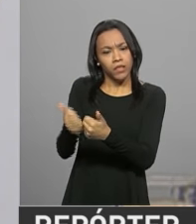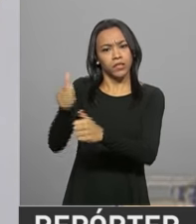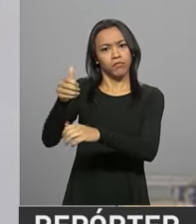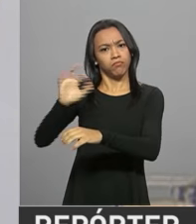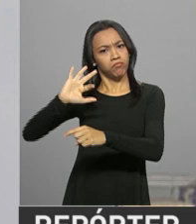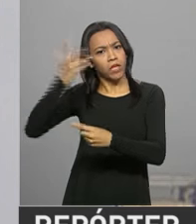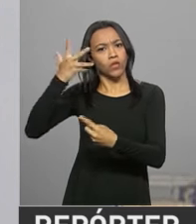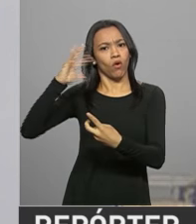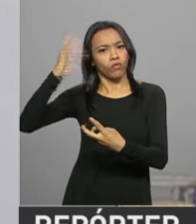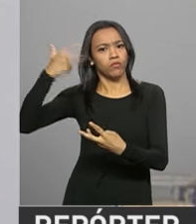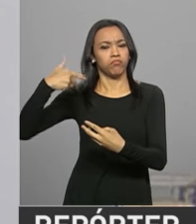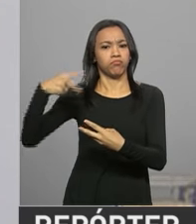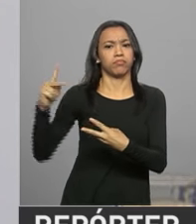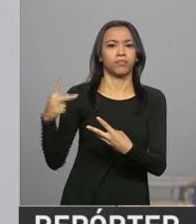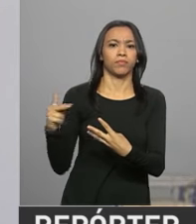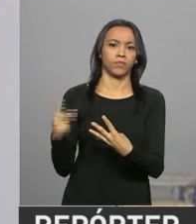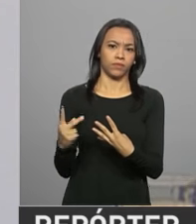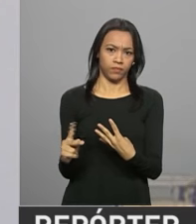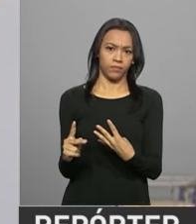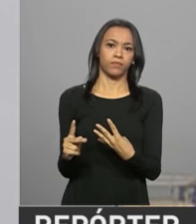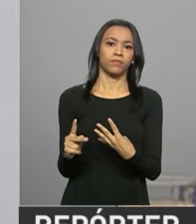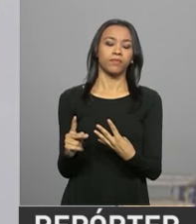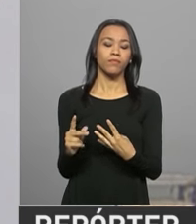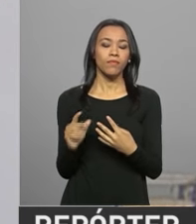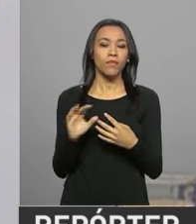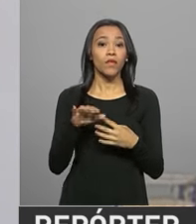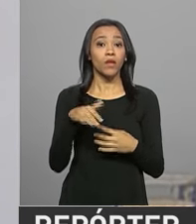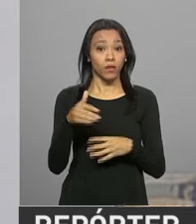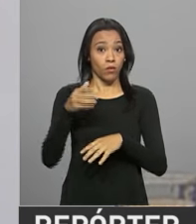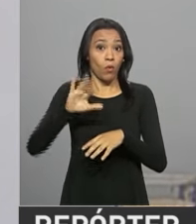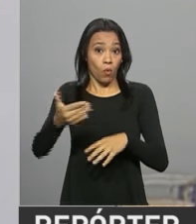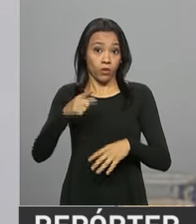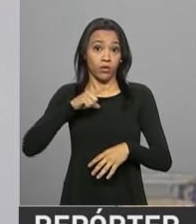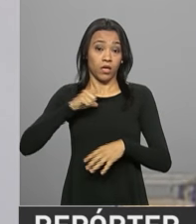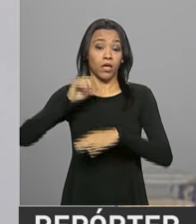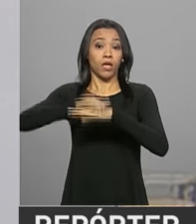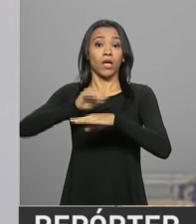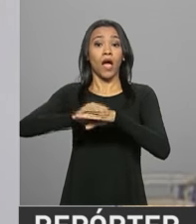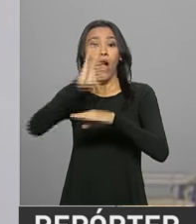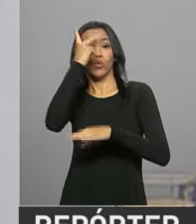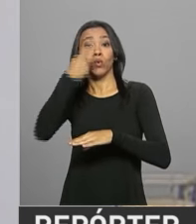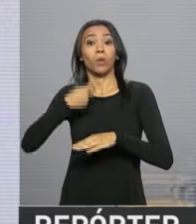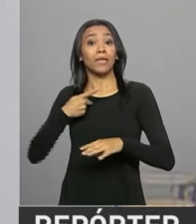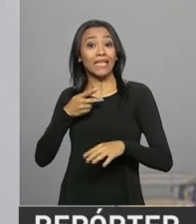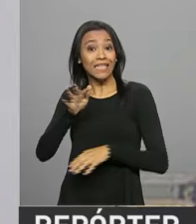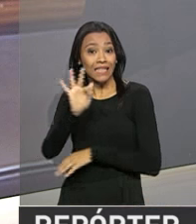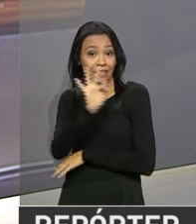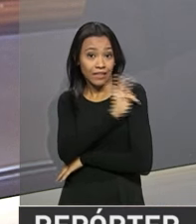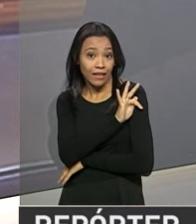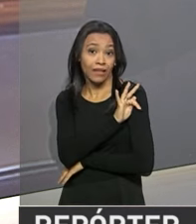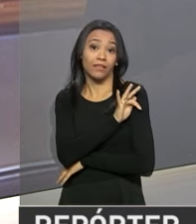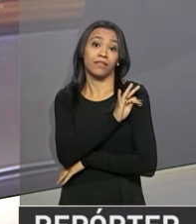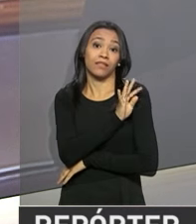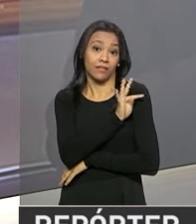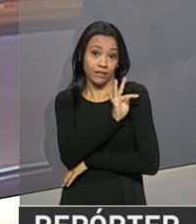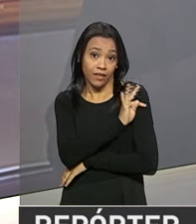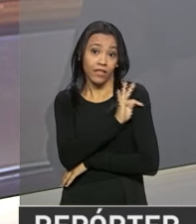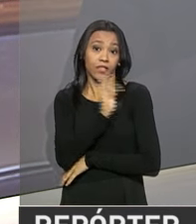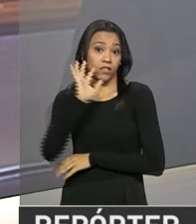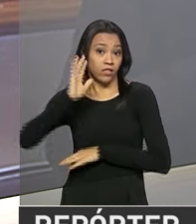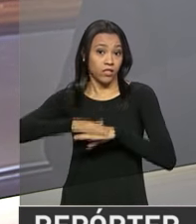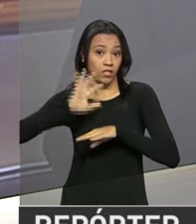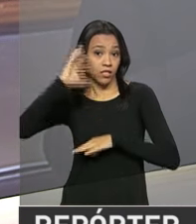na medida em que tem uma autonomia técnica de decisão. Agora, João, deixa